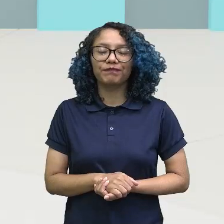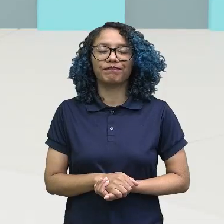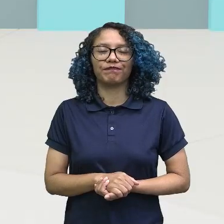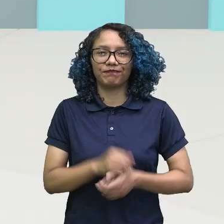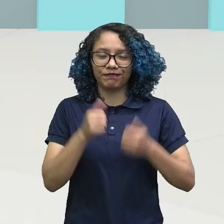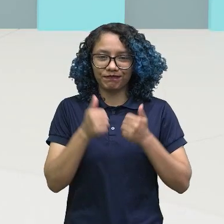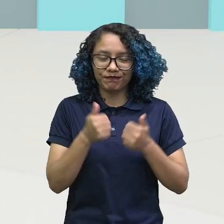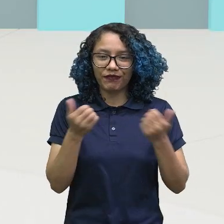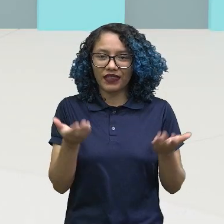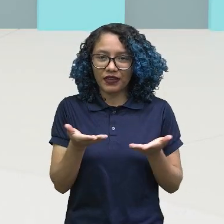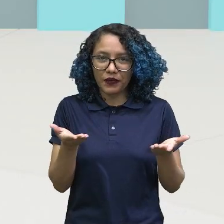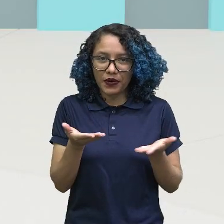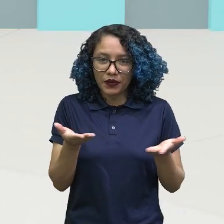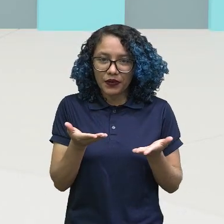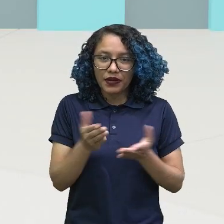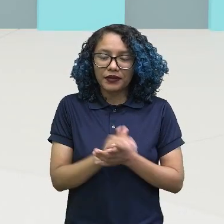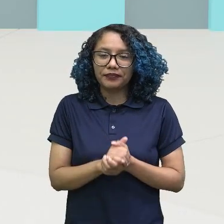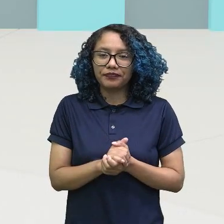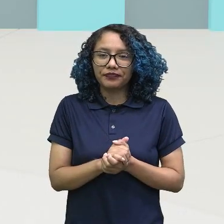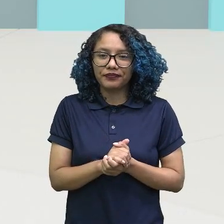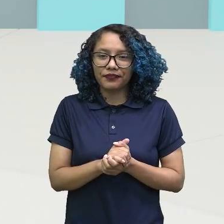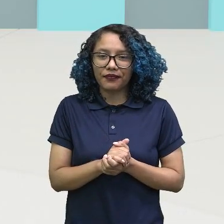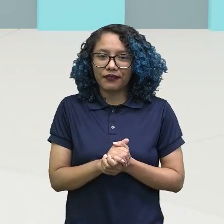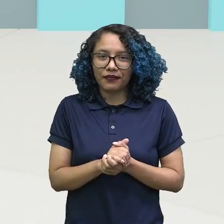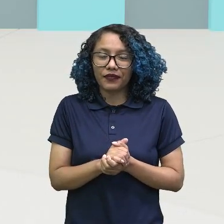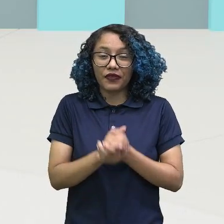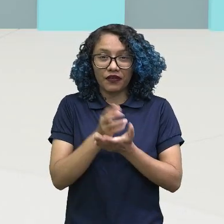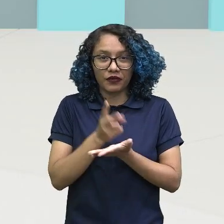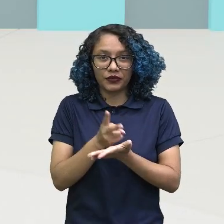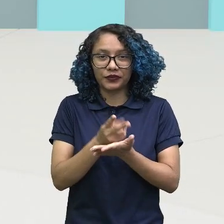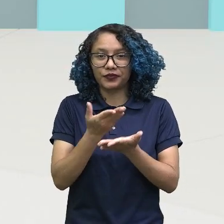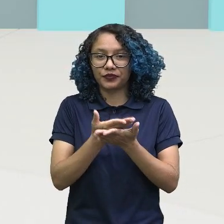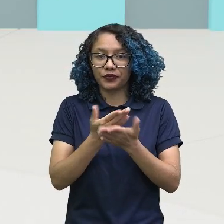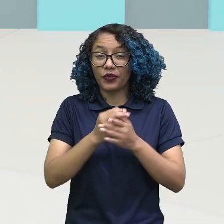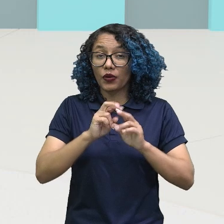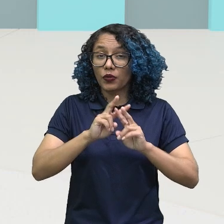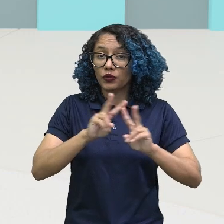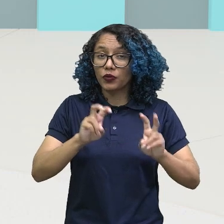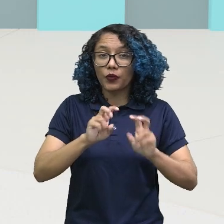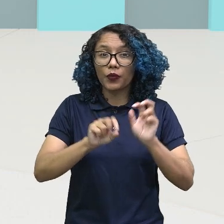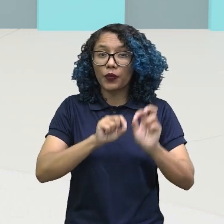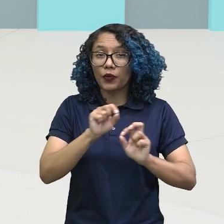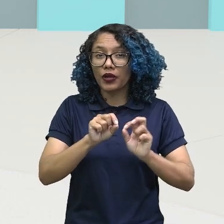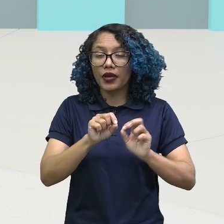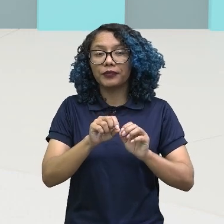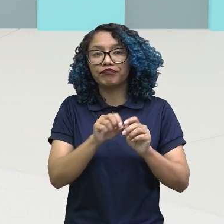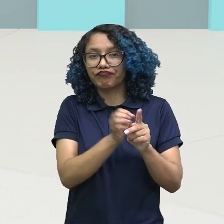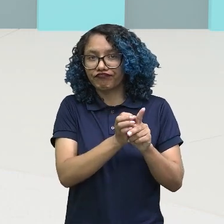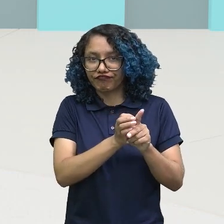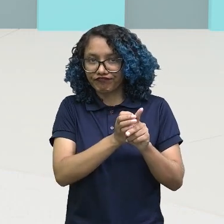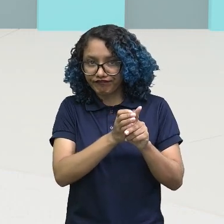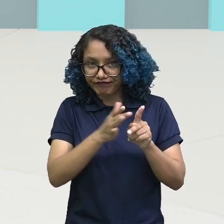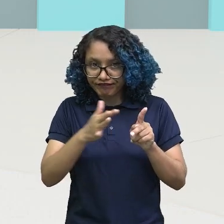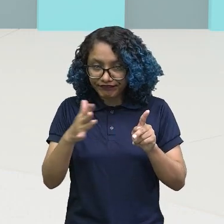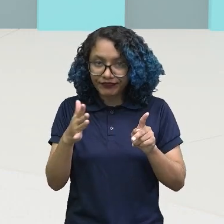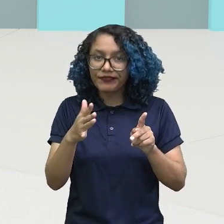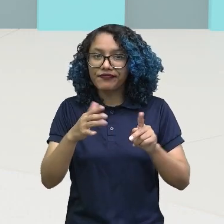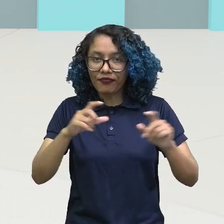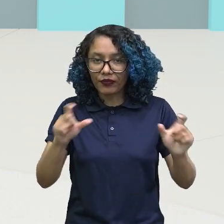Muito bem, turmas. Então, hoje nós vamos continuar estudando sobre as orações, os períodos compostos